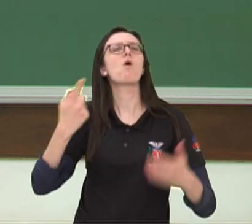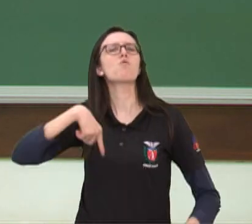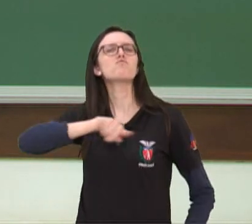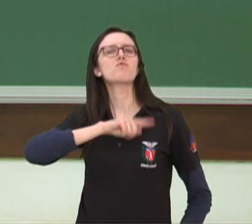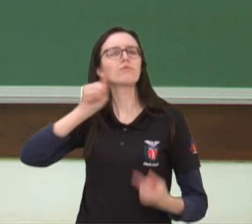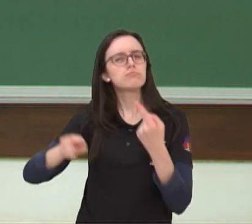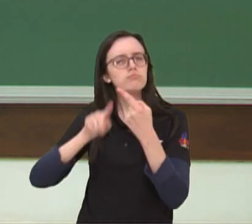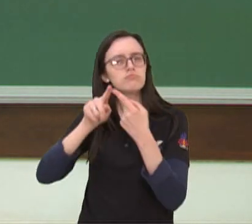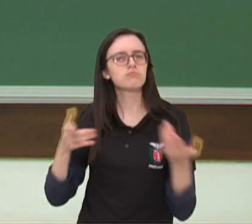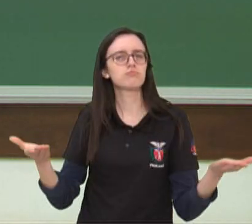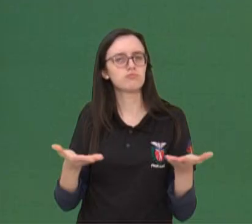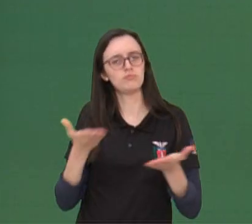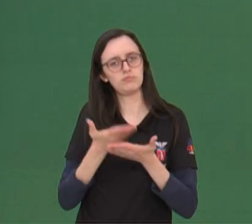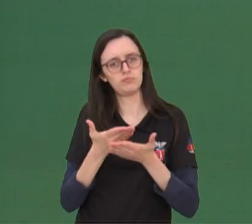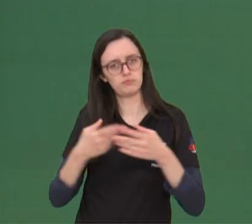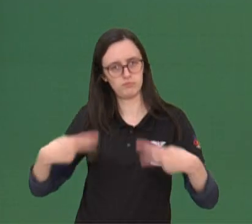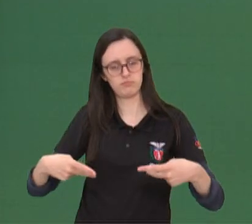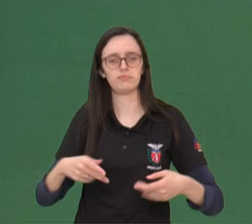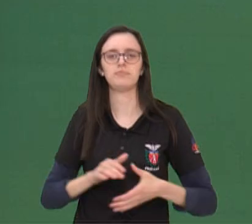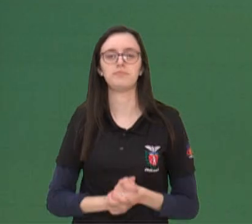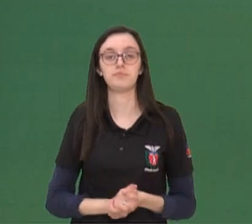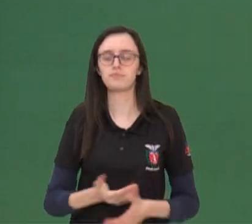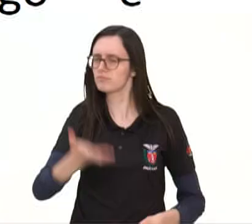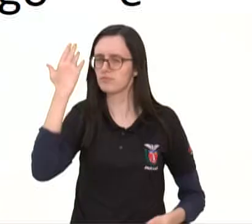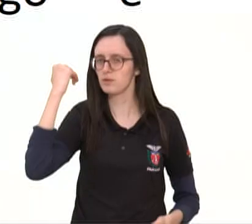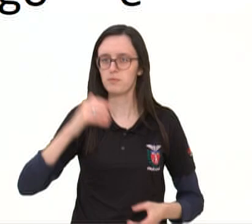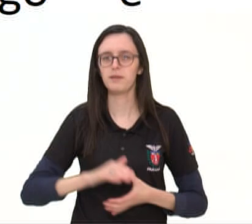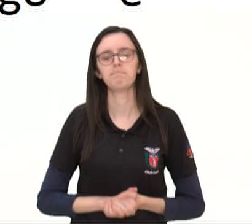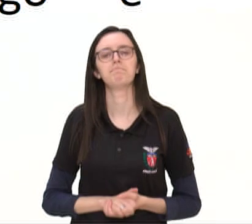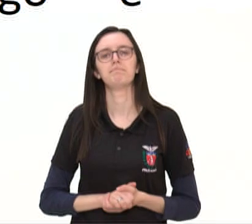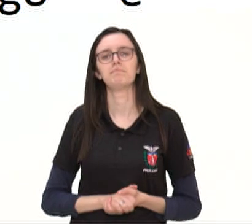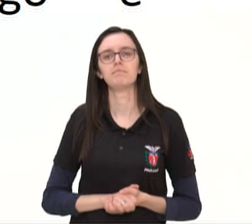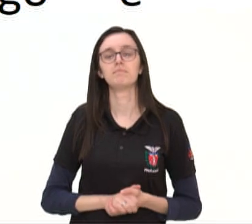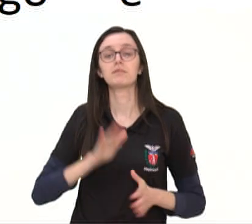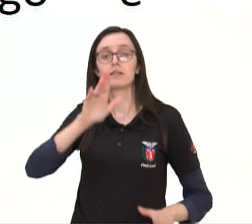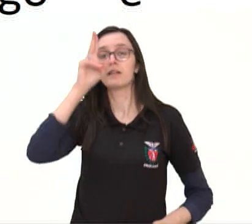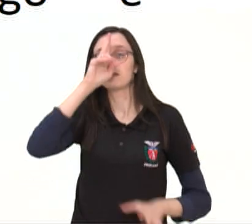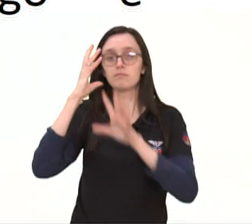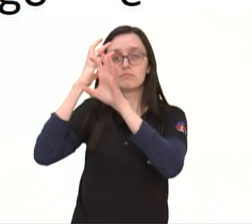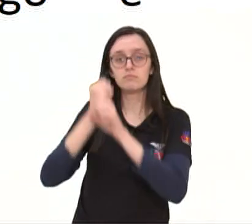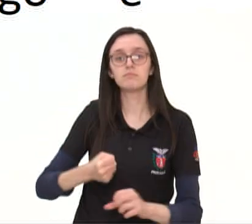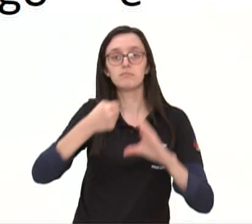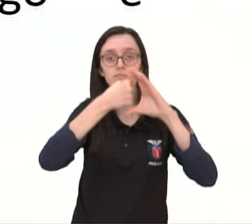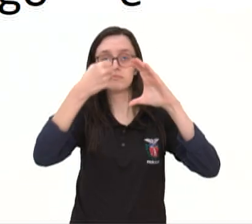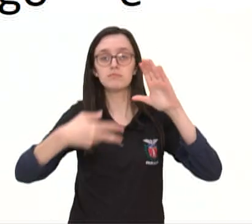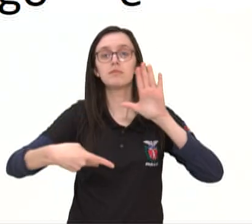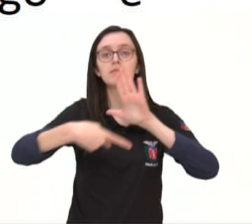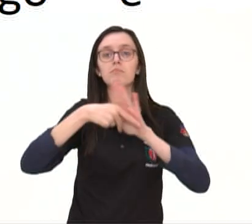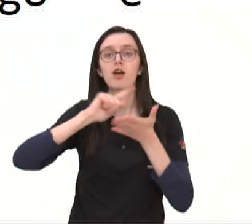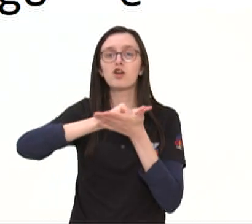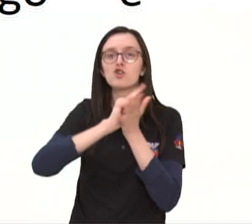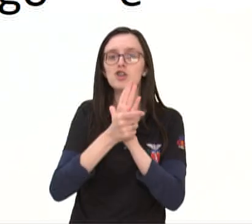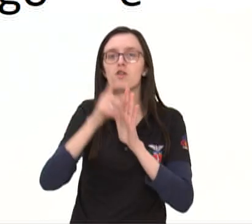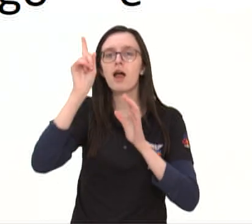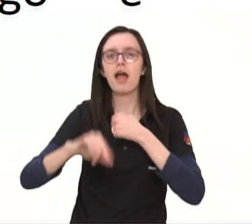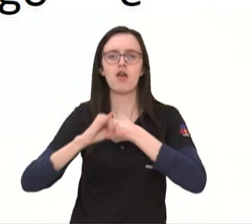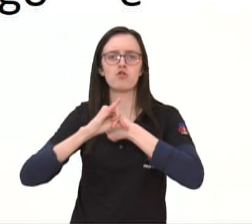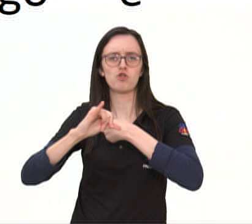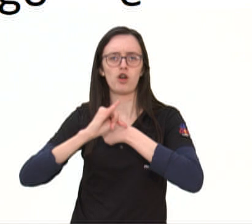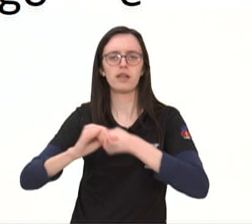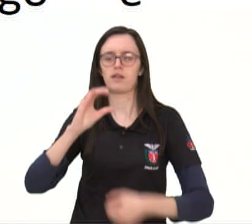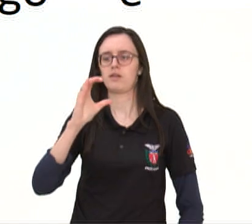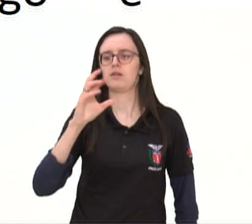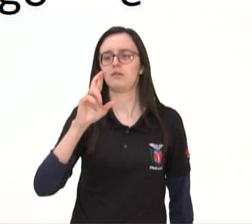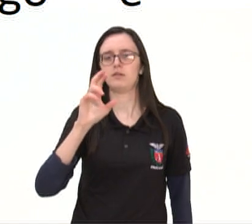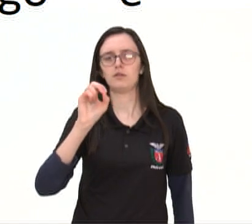nossos objetivos para hoje. Vamos lá. Relembrar as características do gênero crônica. Vocês